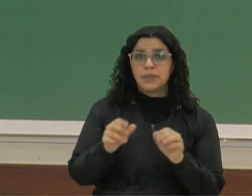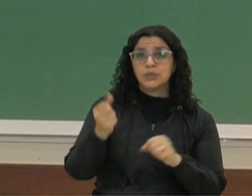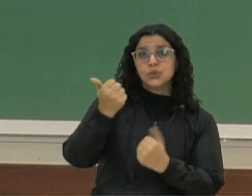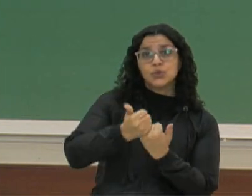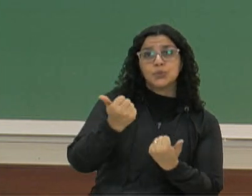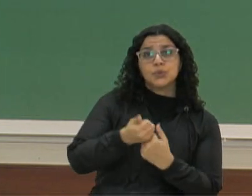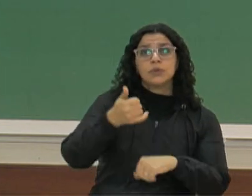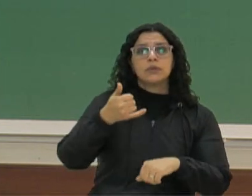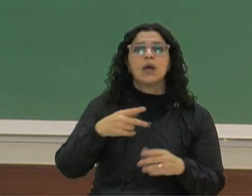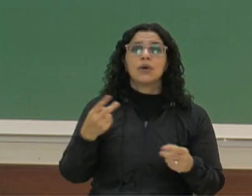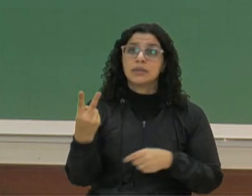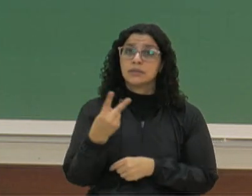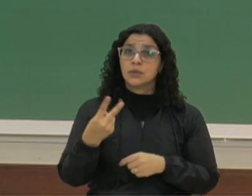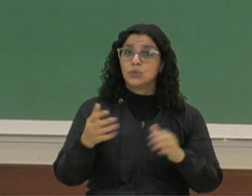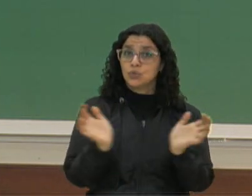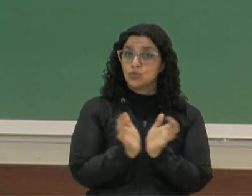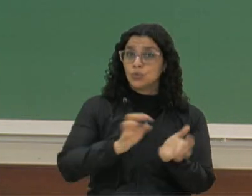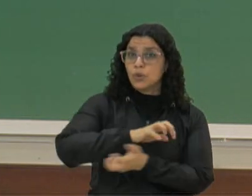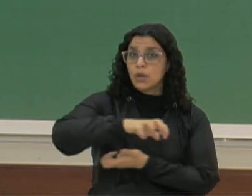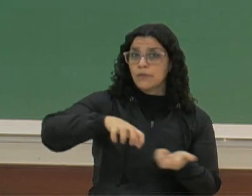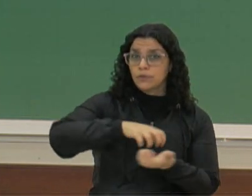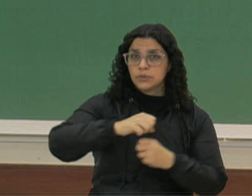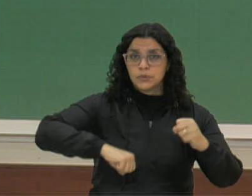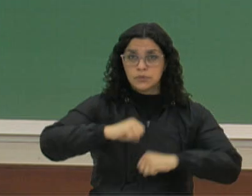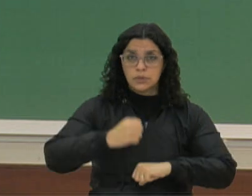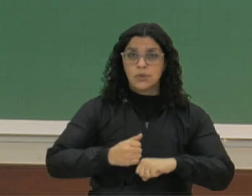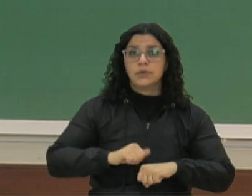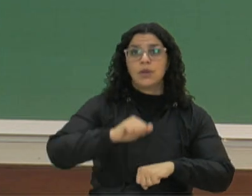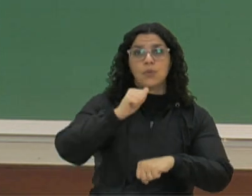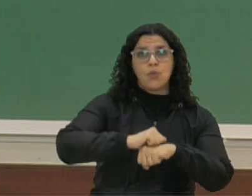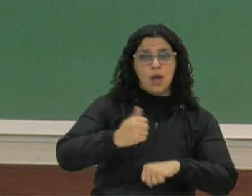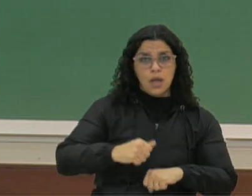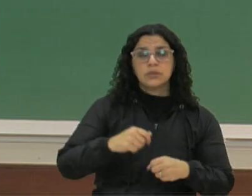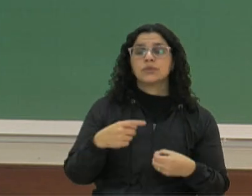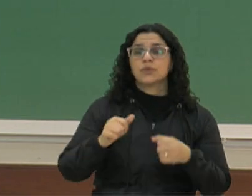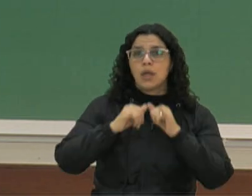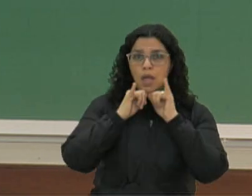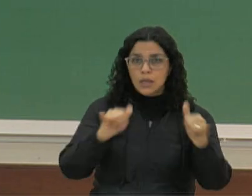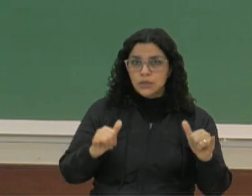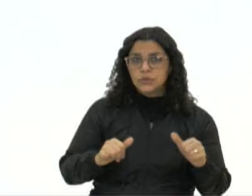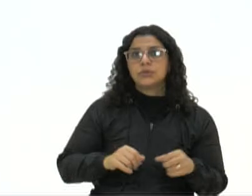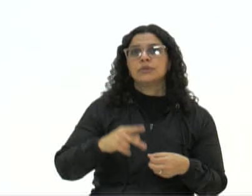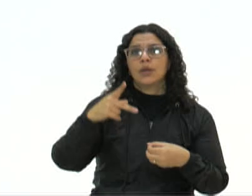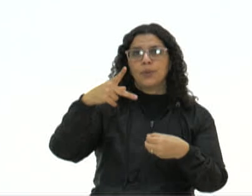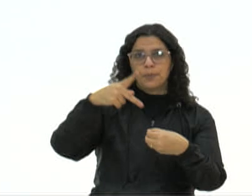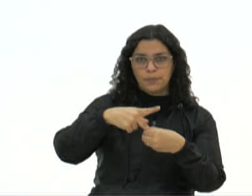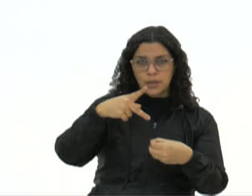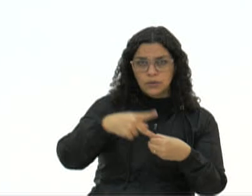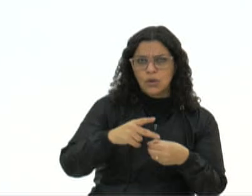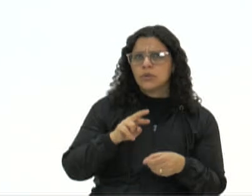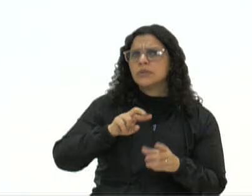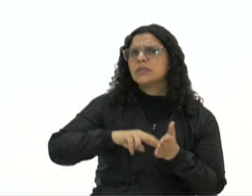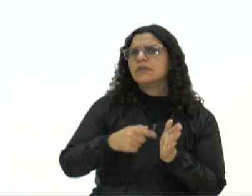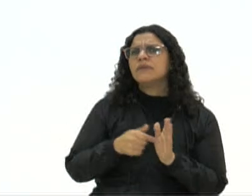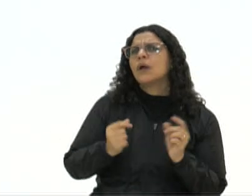lugar aos representantes da segunda fase, o aço, a eletricidade e o petróleo. O texto acima refere-se